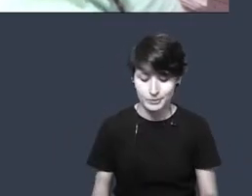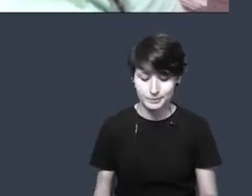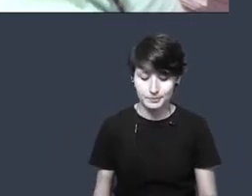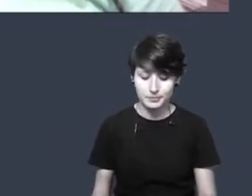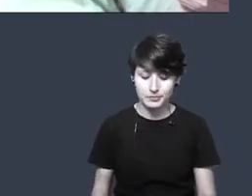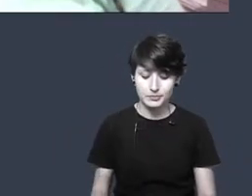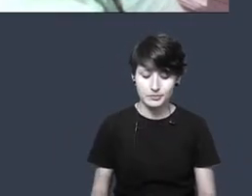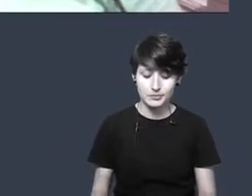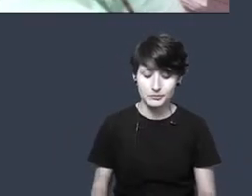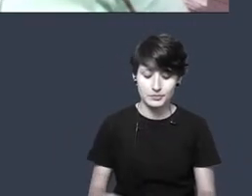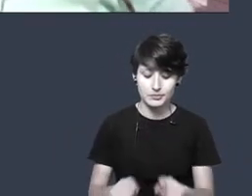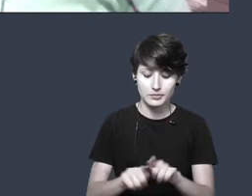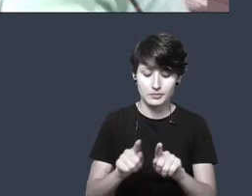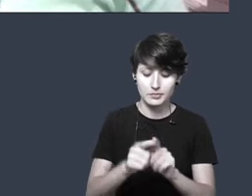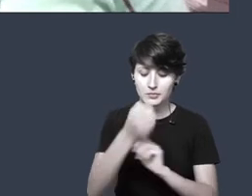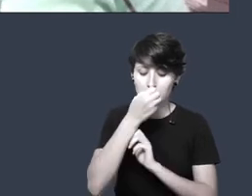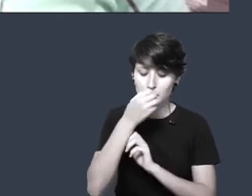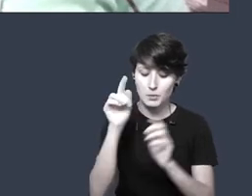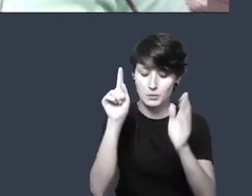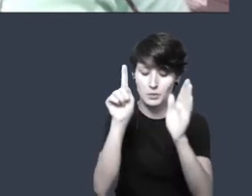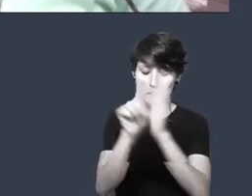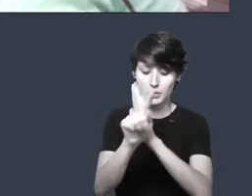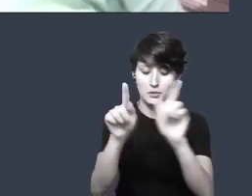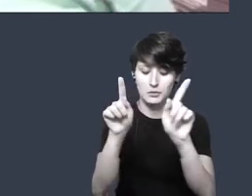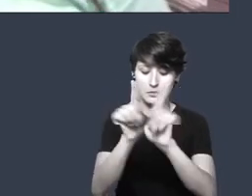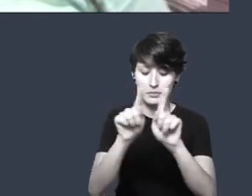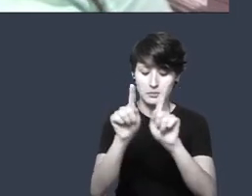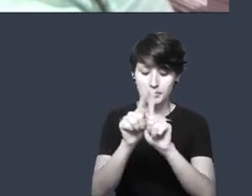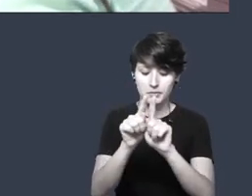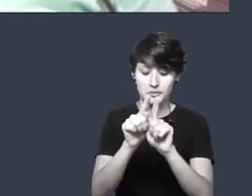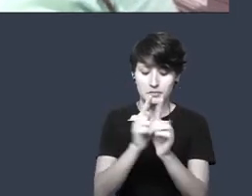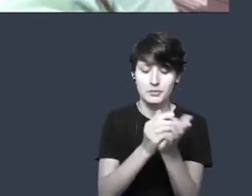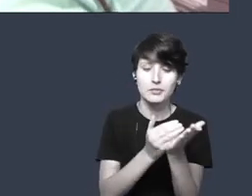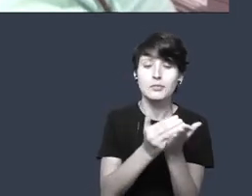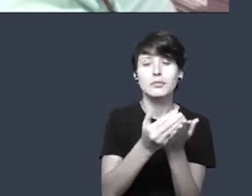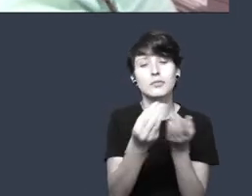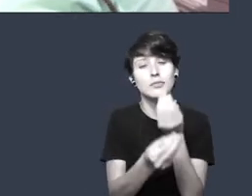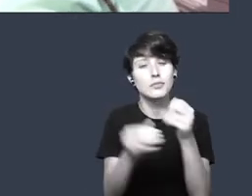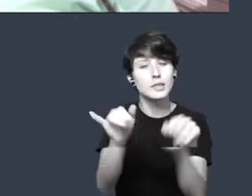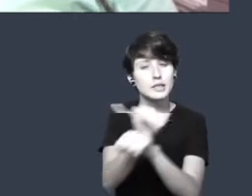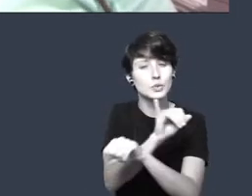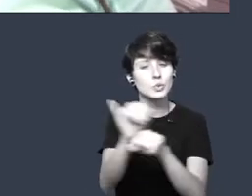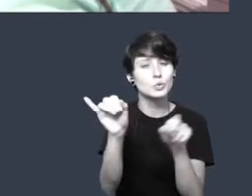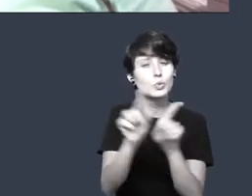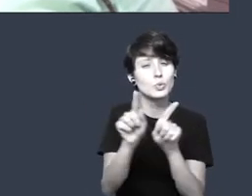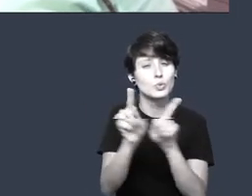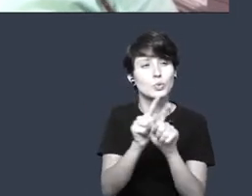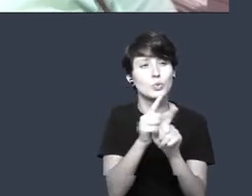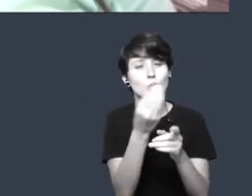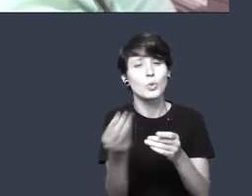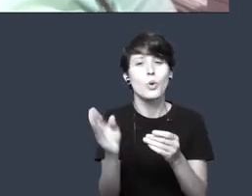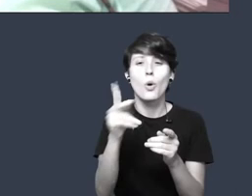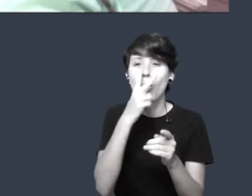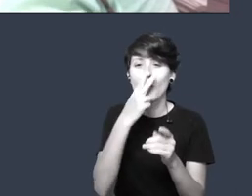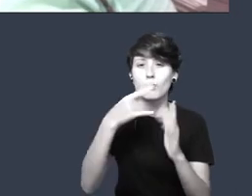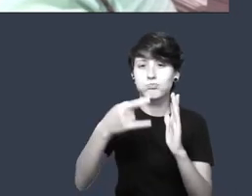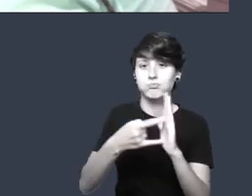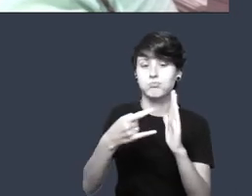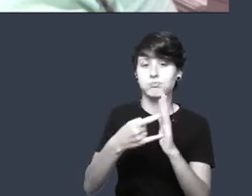Essa é uma ótima pergunta. Deixa eu pensar aqui. Como é que, se o algoritmo é uma tradução do pensamento de quem está codificando, o reuso dos códigos não é uma fonte.